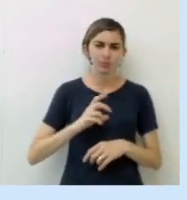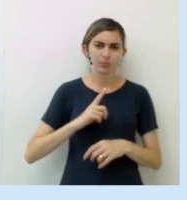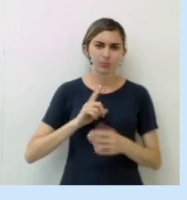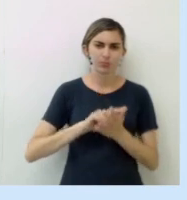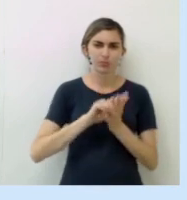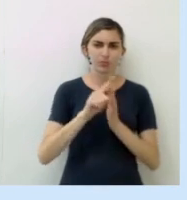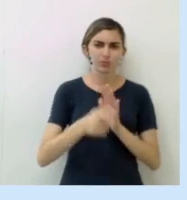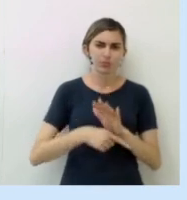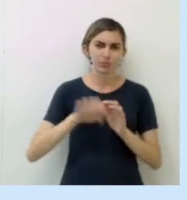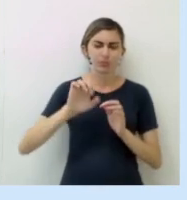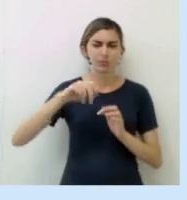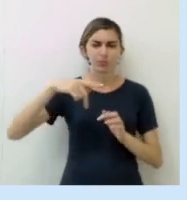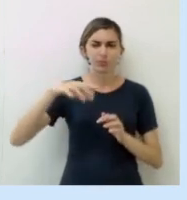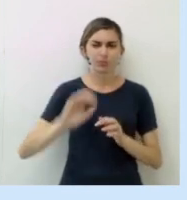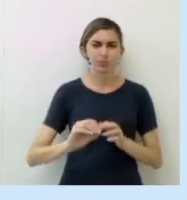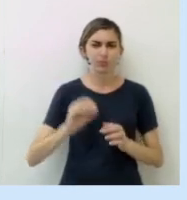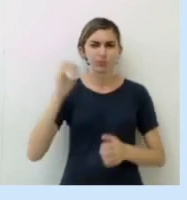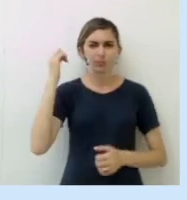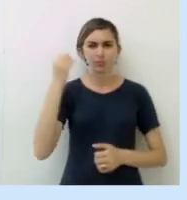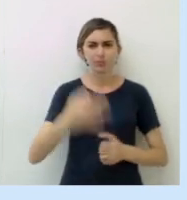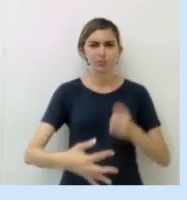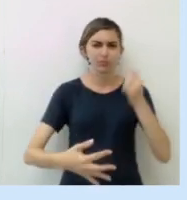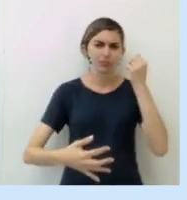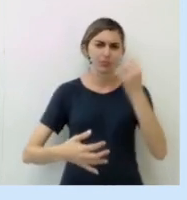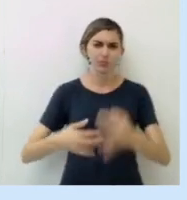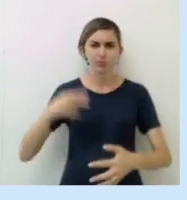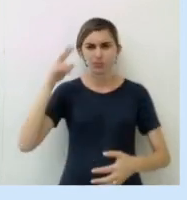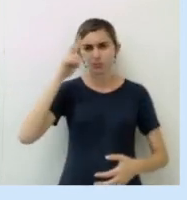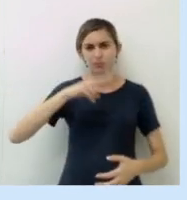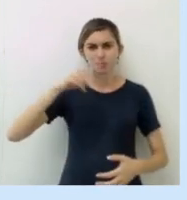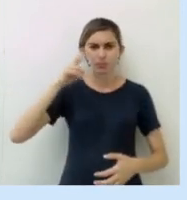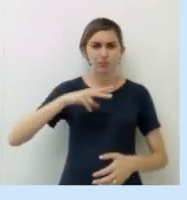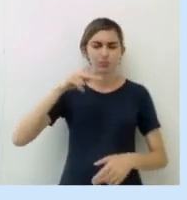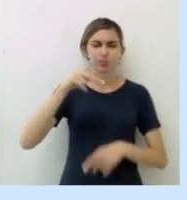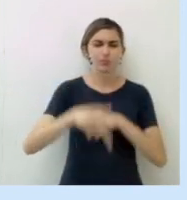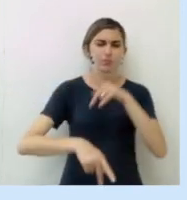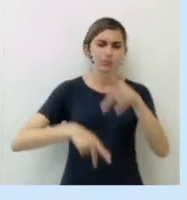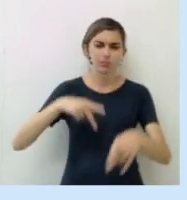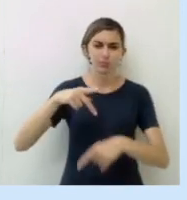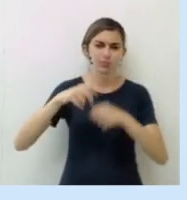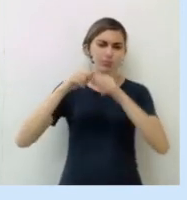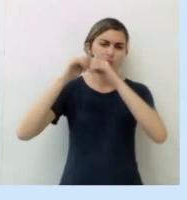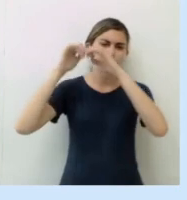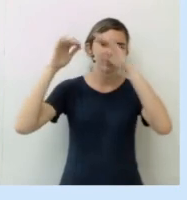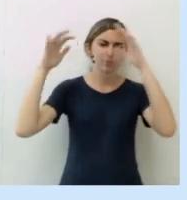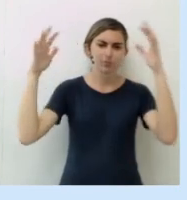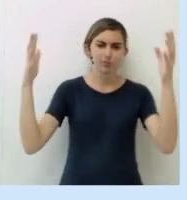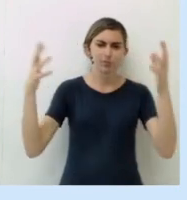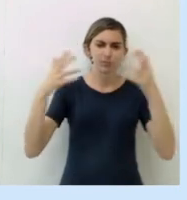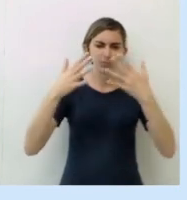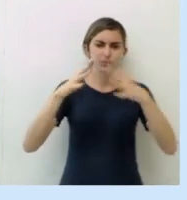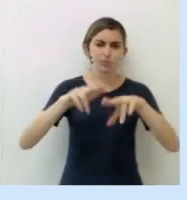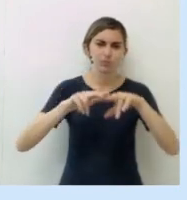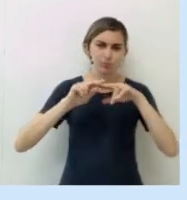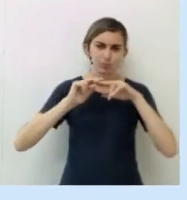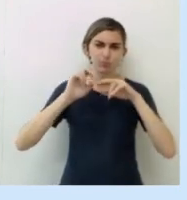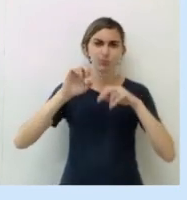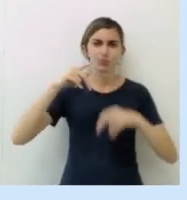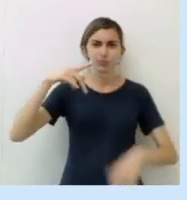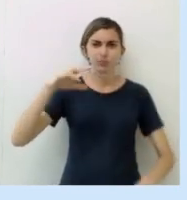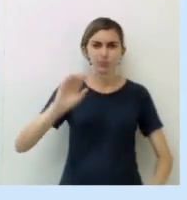O gênero épico narra grandes histórias de um povo, o sobrenatural. É por isso que épico